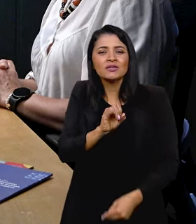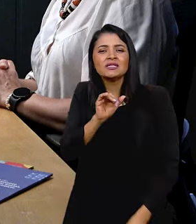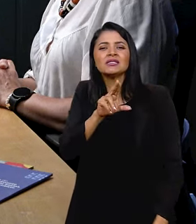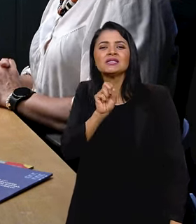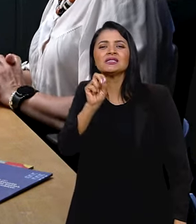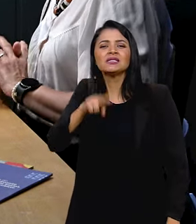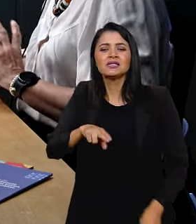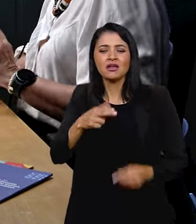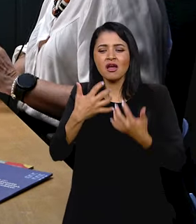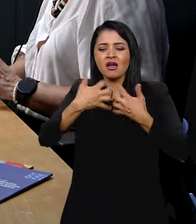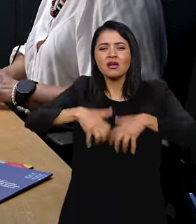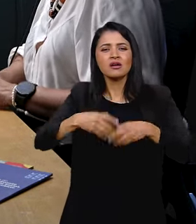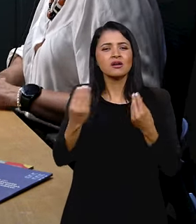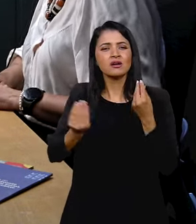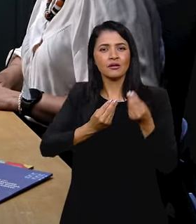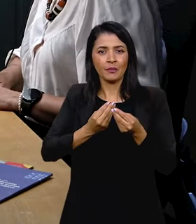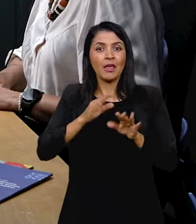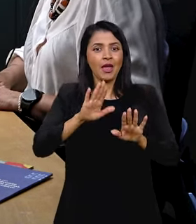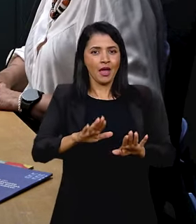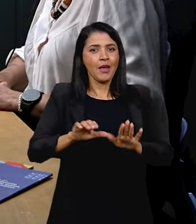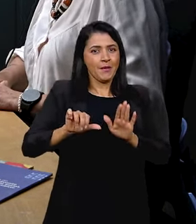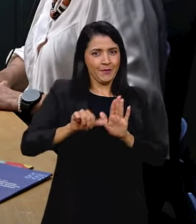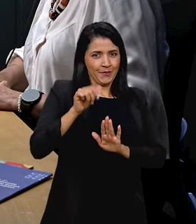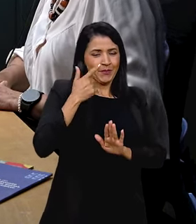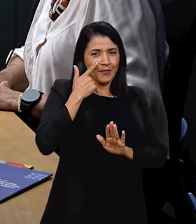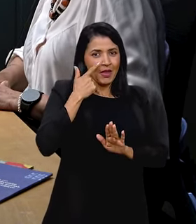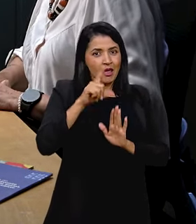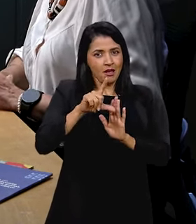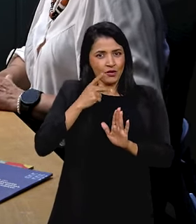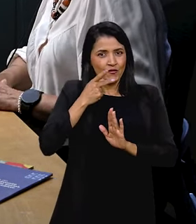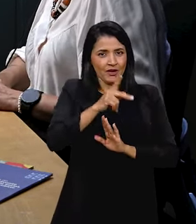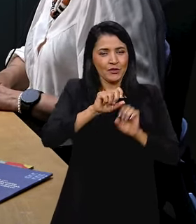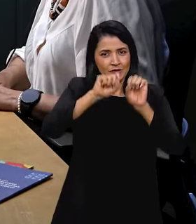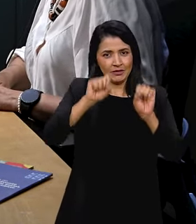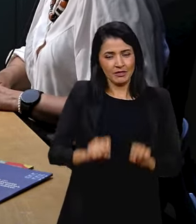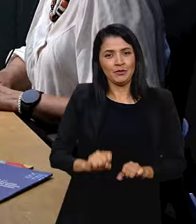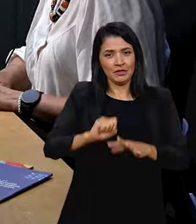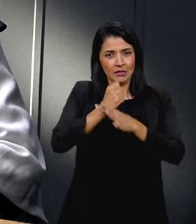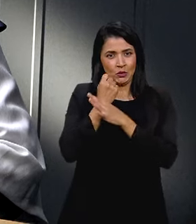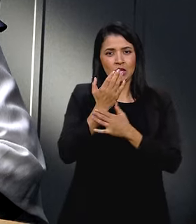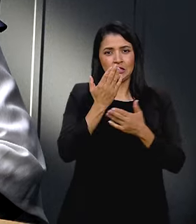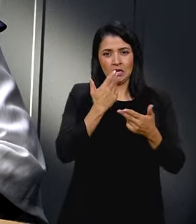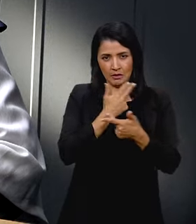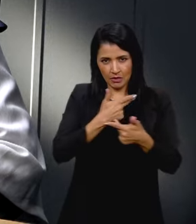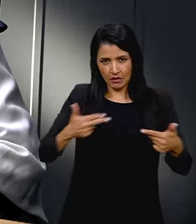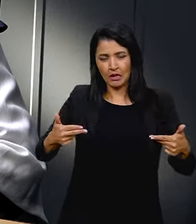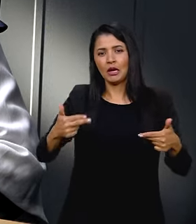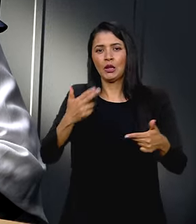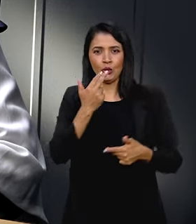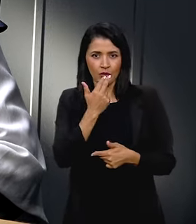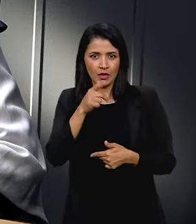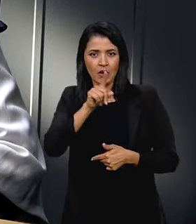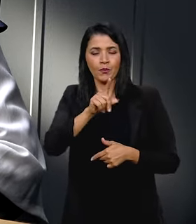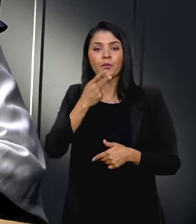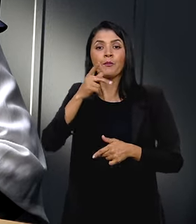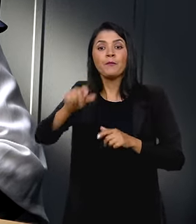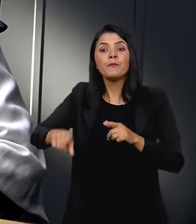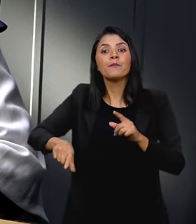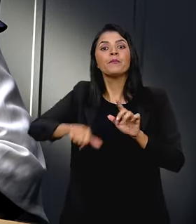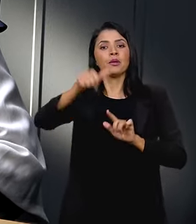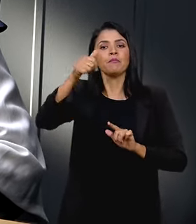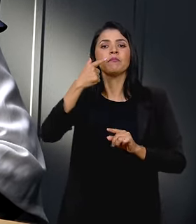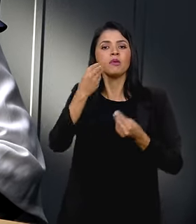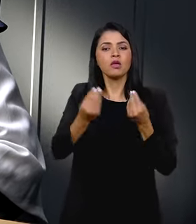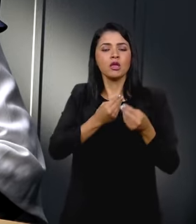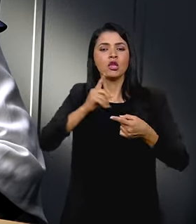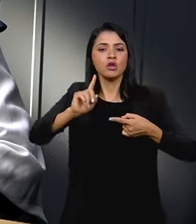ele funciona bem então vou o primeiro primeiro acho antes de falar do sistema de segurança alimentar e nutricional sisan falar do